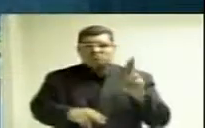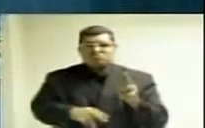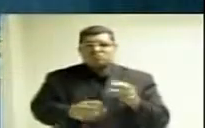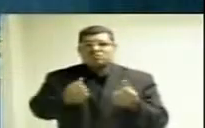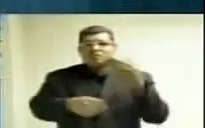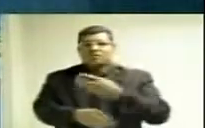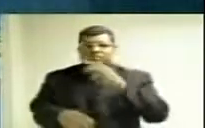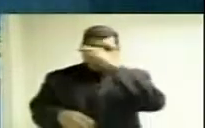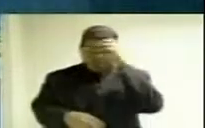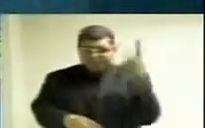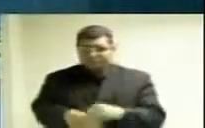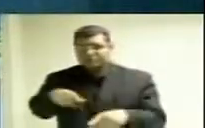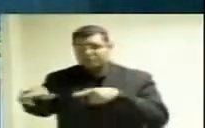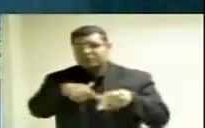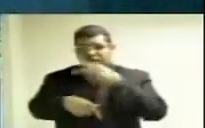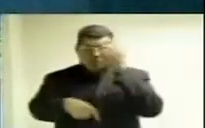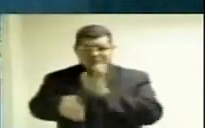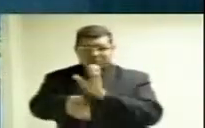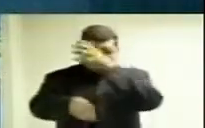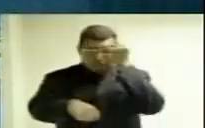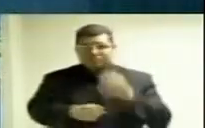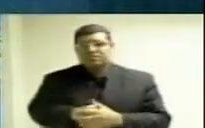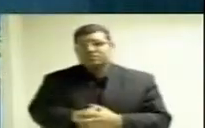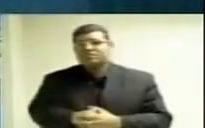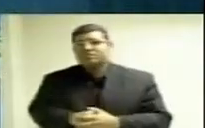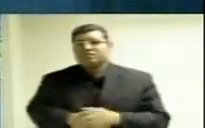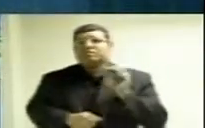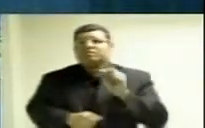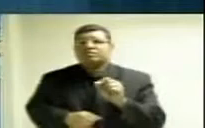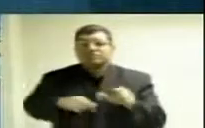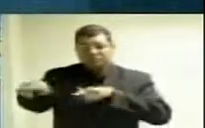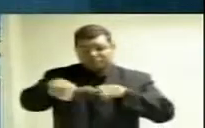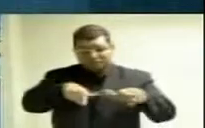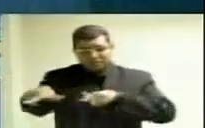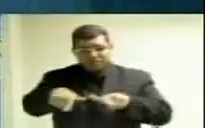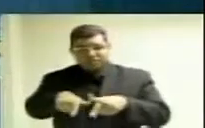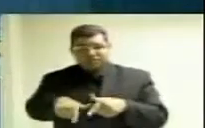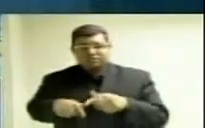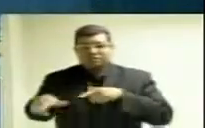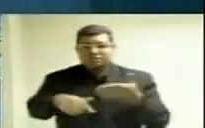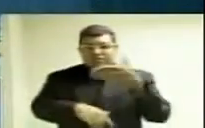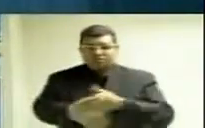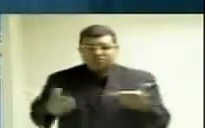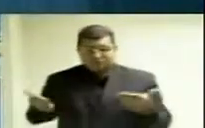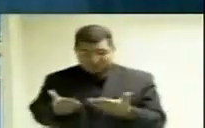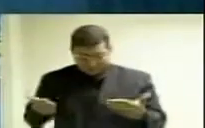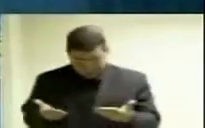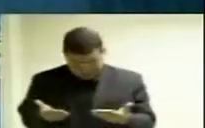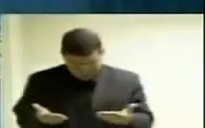à custa do suor do povo do Estado do Amazonas. Que essa decisão do Poder